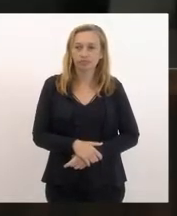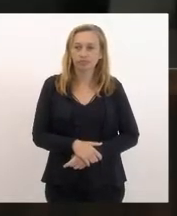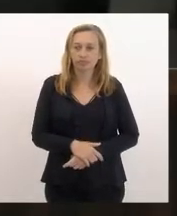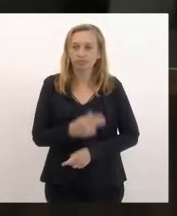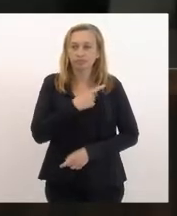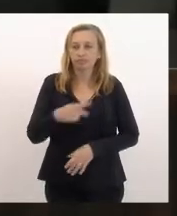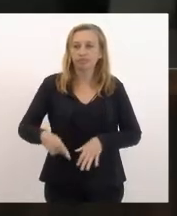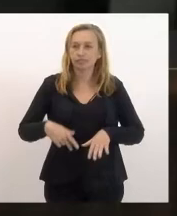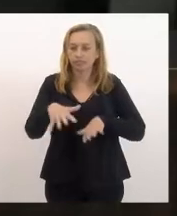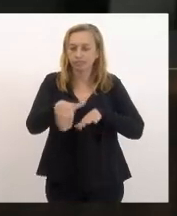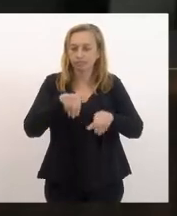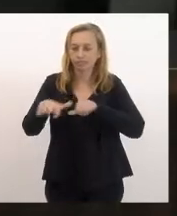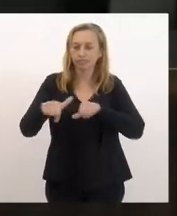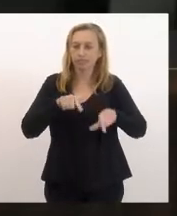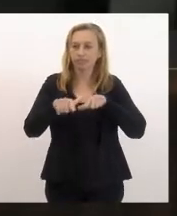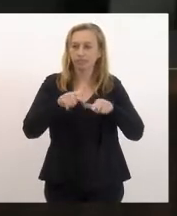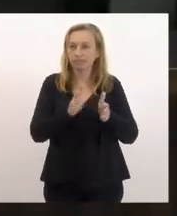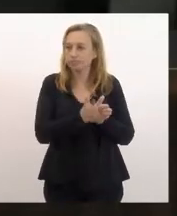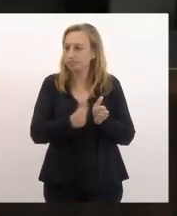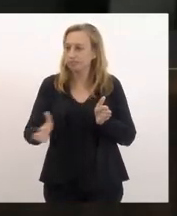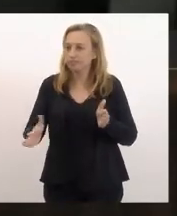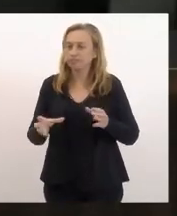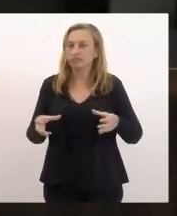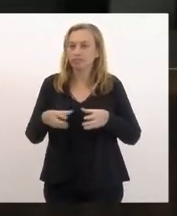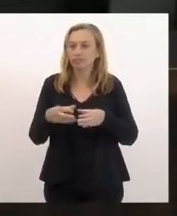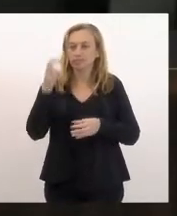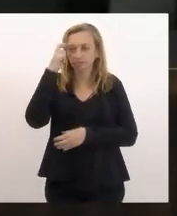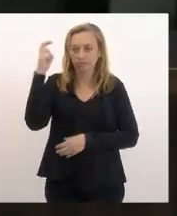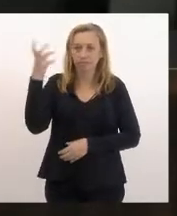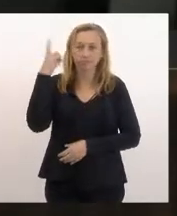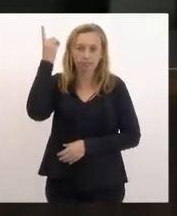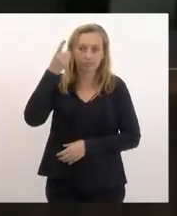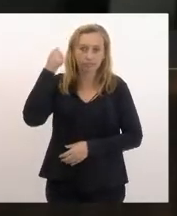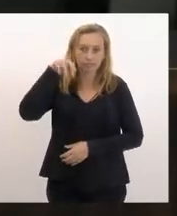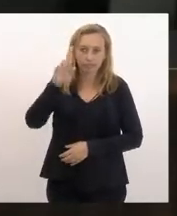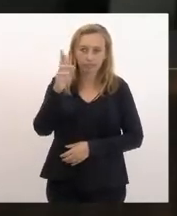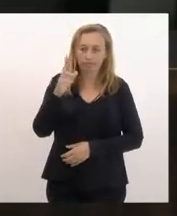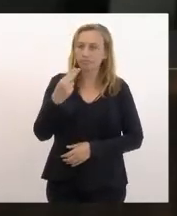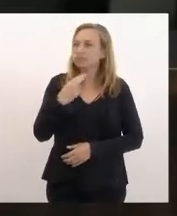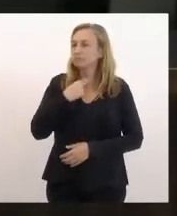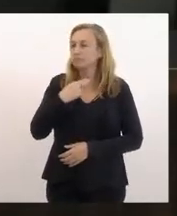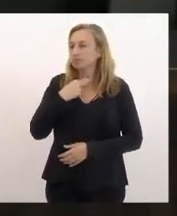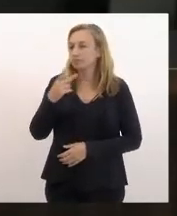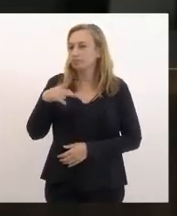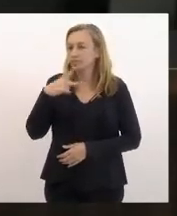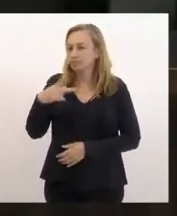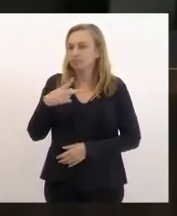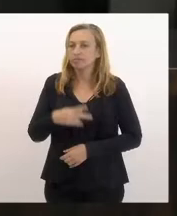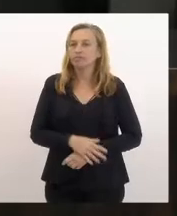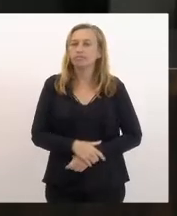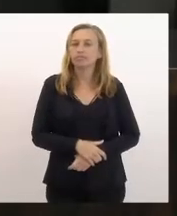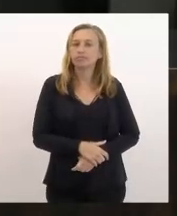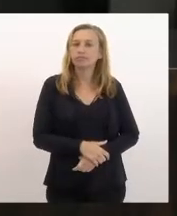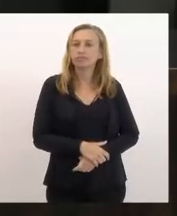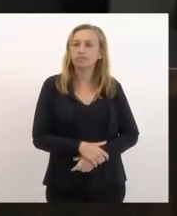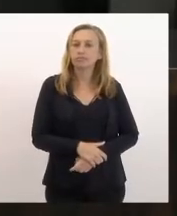Presidência, chama os trabalhos à ordem. Pela Comissão de Cultura, deputado Eliomar, Vossa Excelência não poderá emitir,